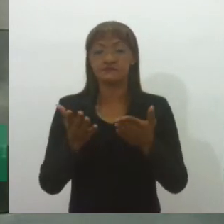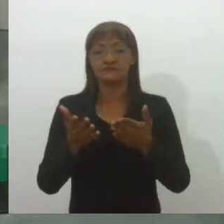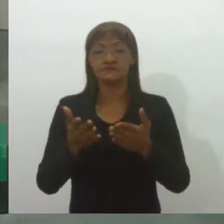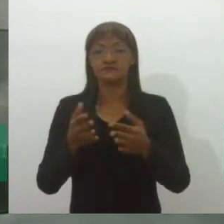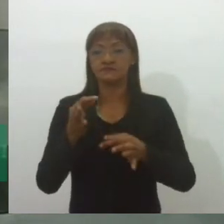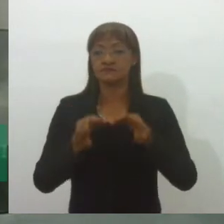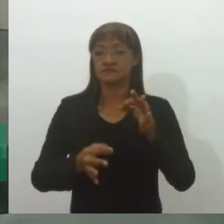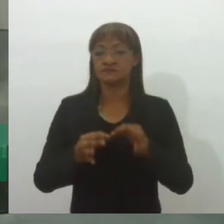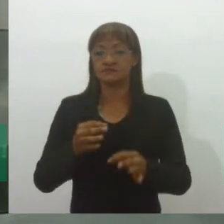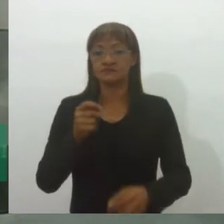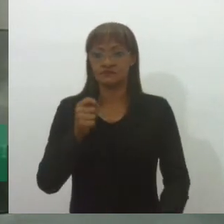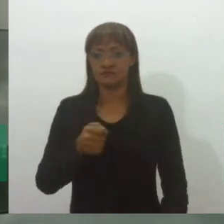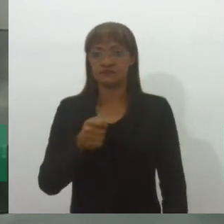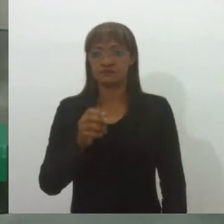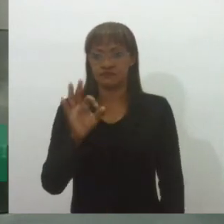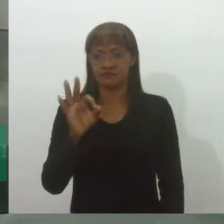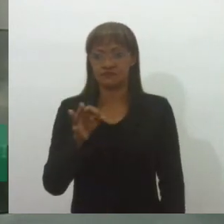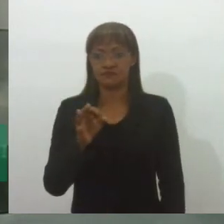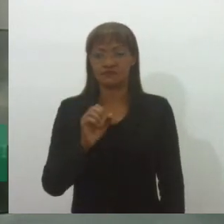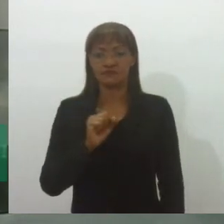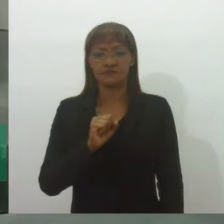Matheus? Isso.